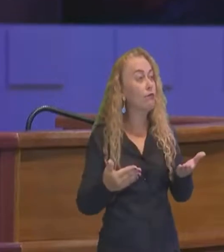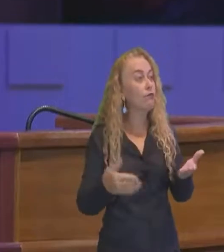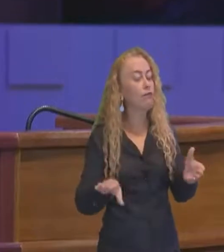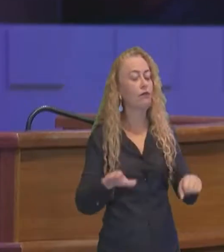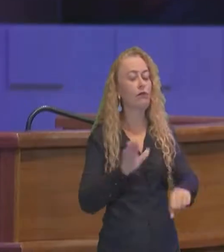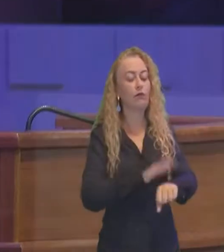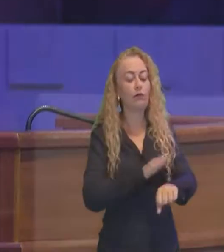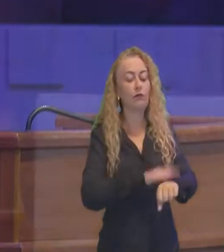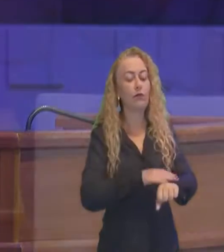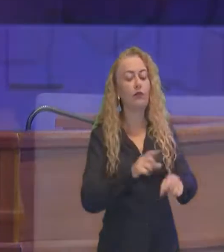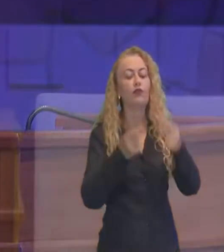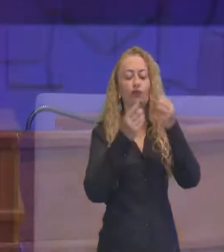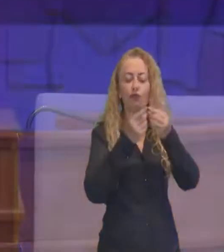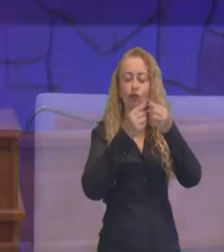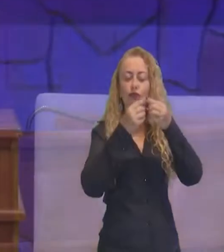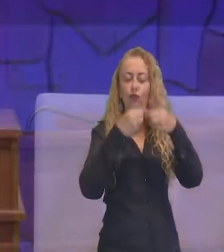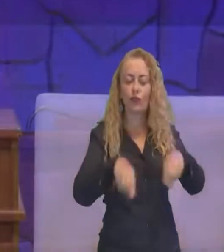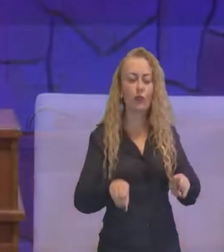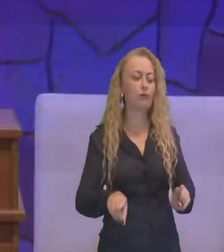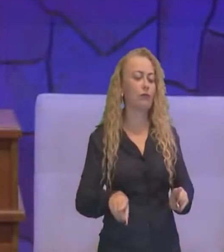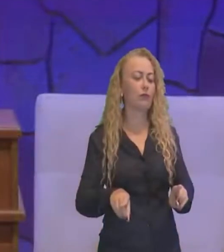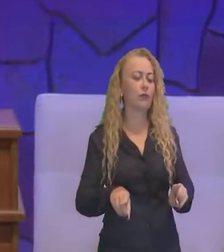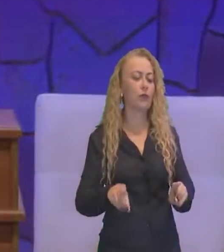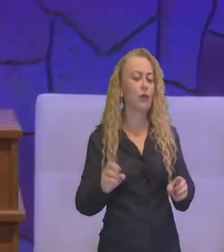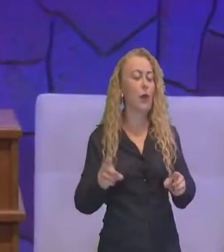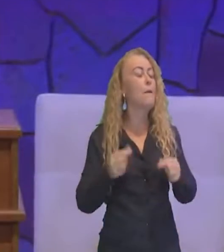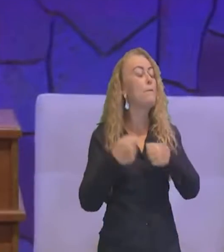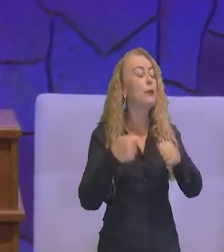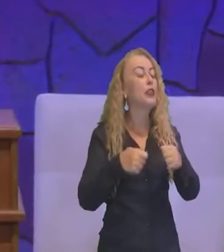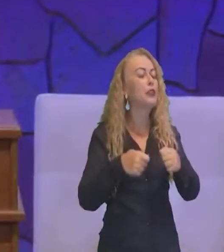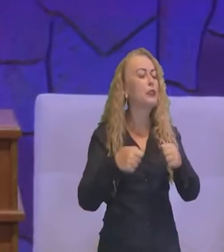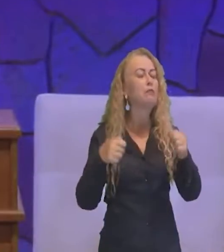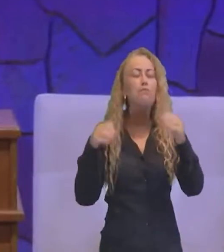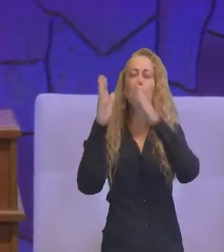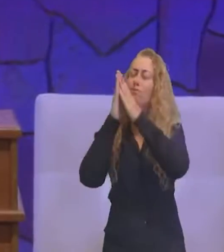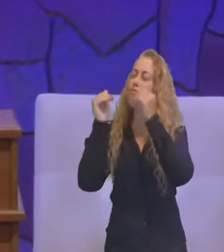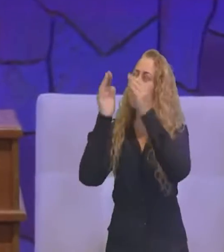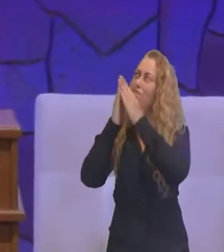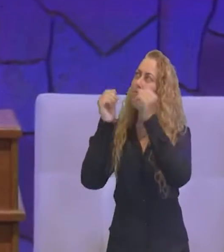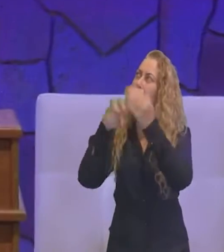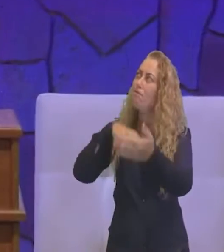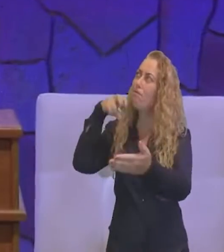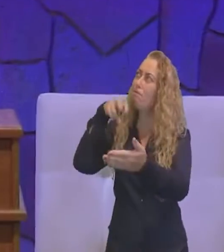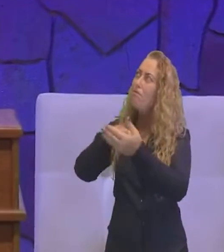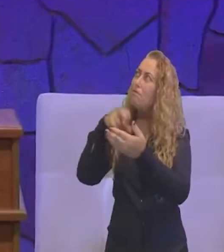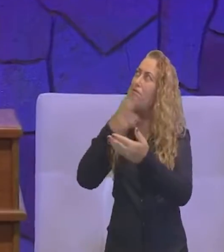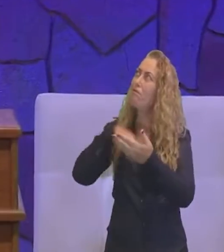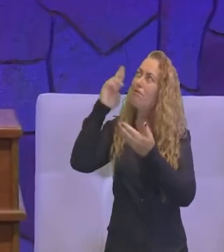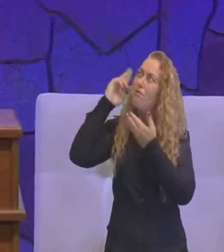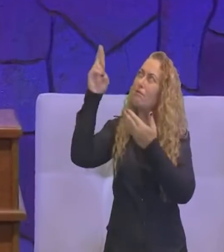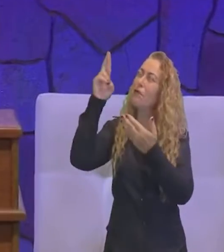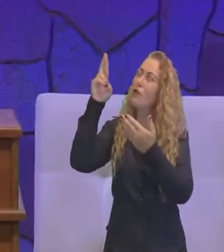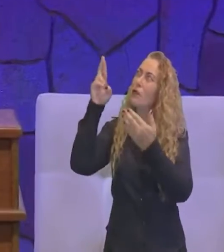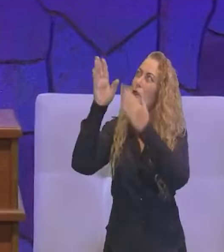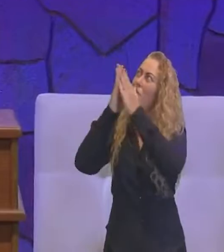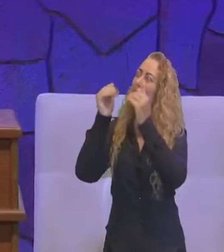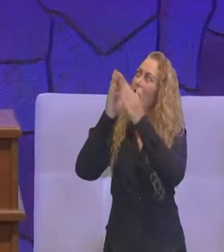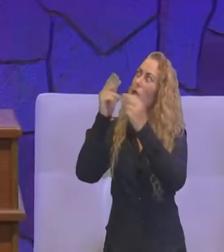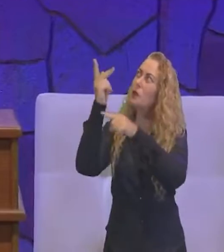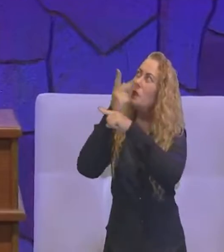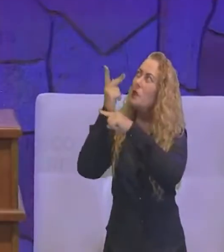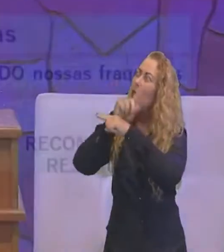essa questão aos pés da cruz, aos pés do Senhor Jesus Cristo. Olha esse